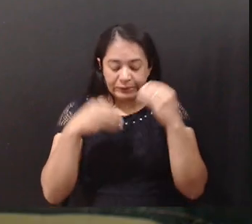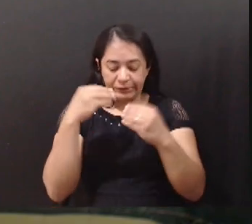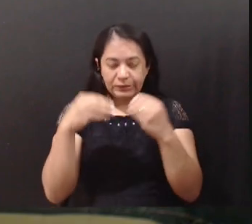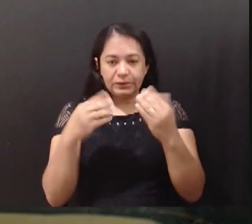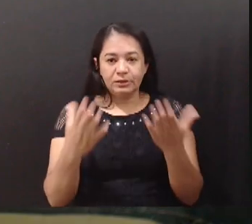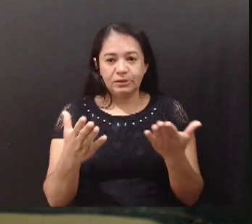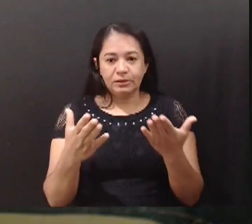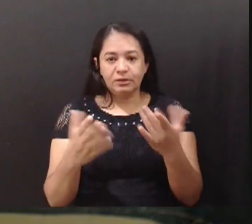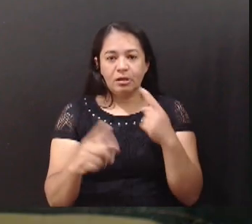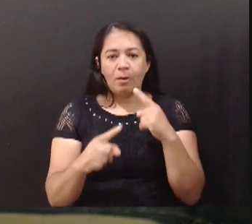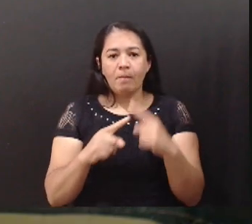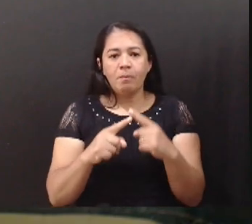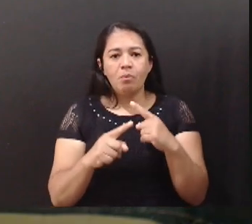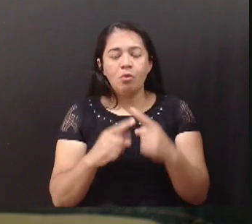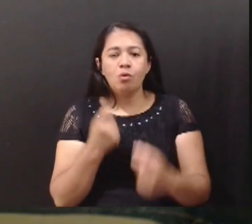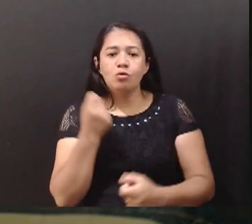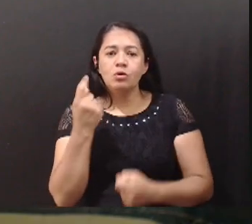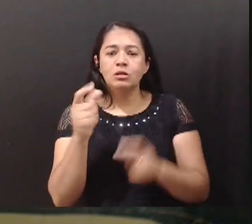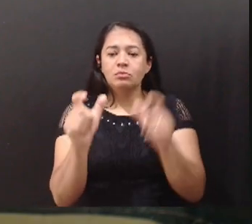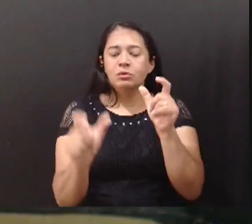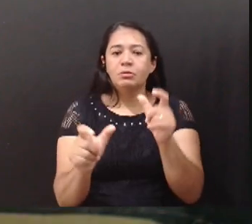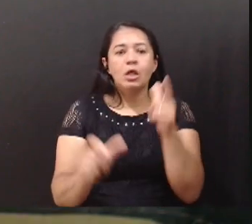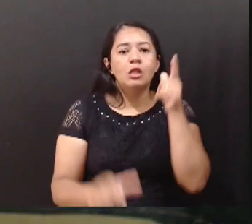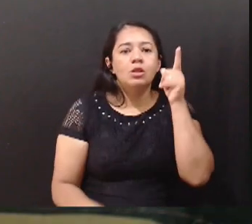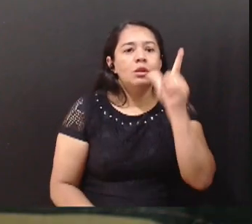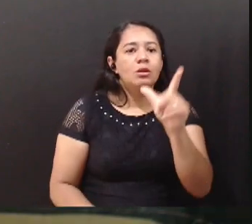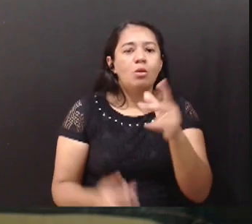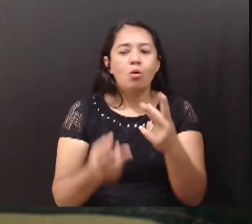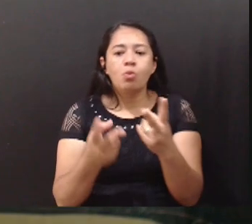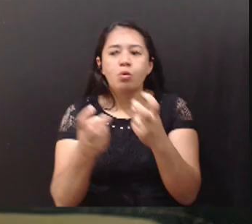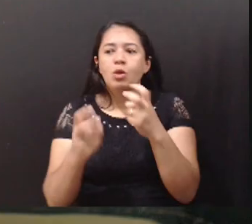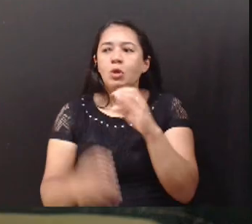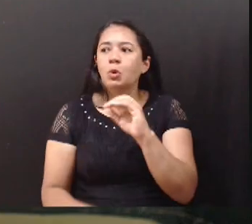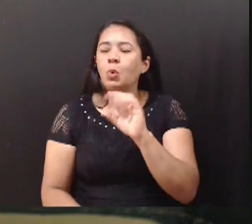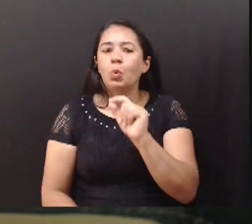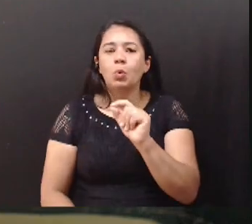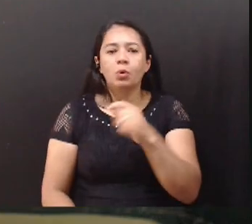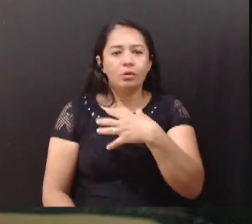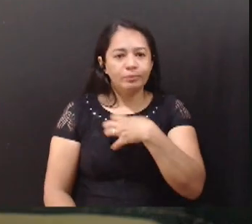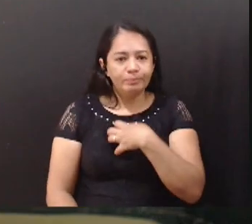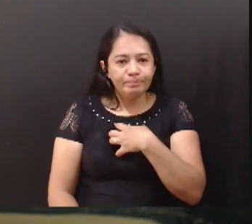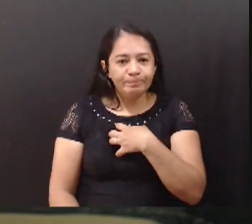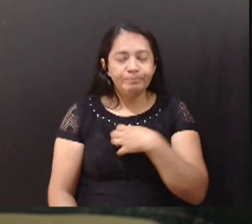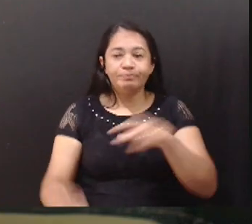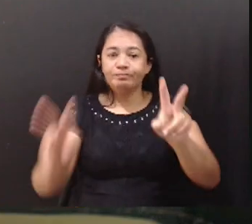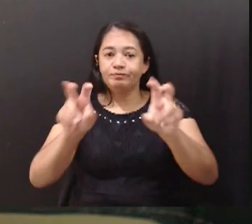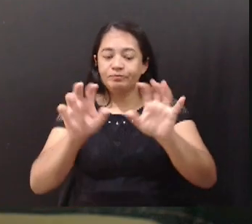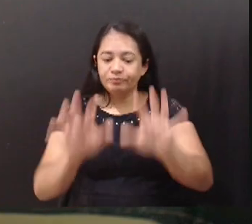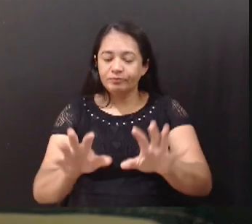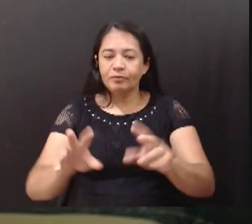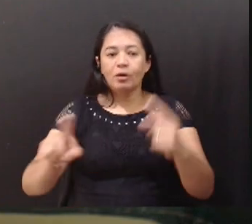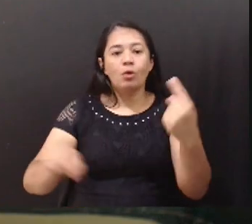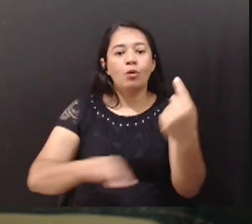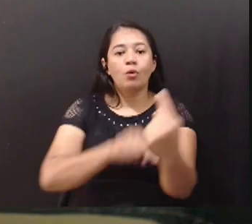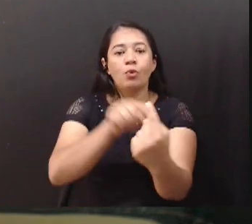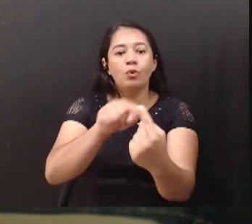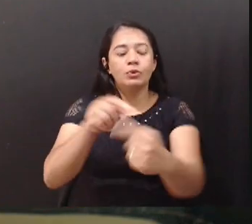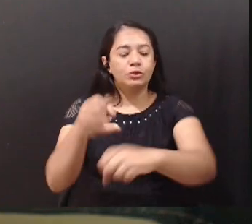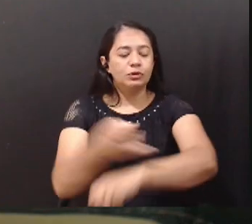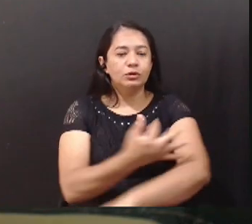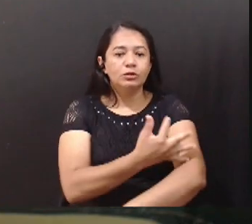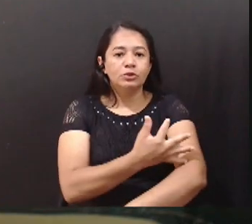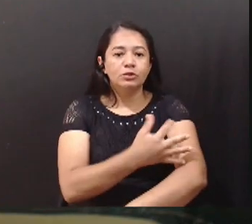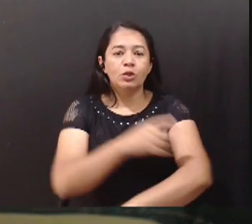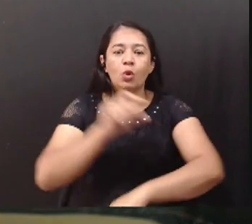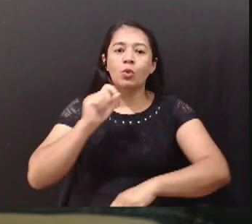algumas pessoas mal conseguem identificar o que sentem. É sobre isso, a função das emoções, o que ela faz por nós e o